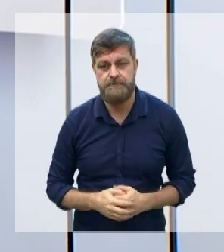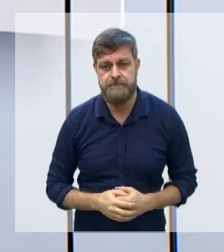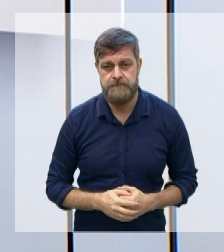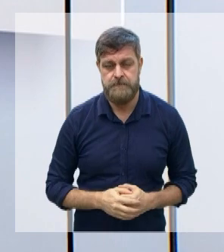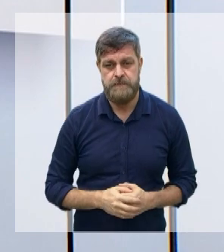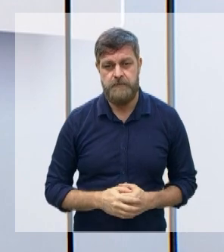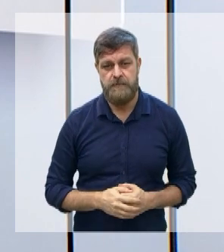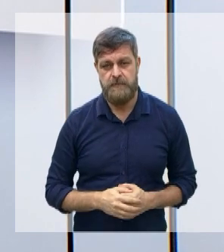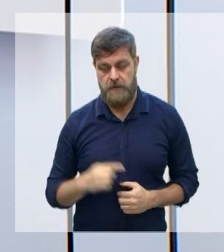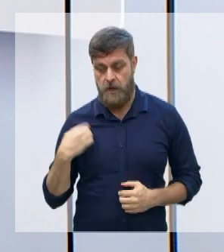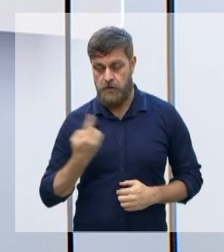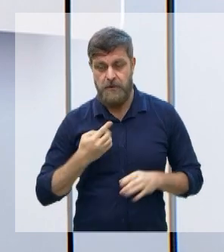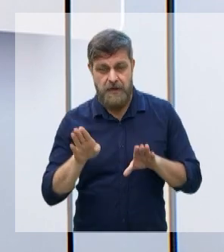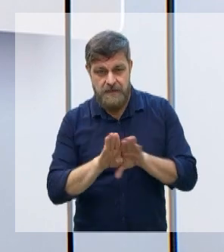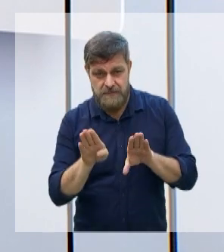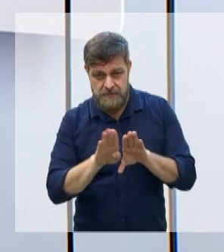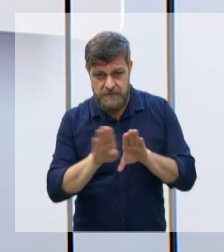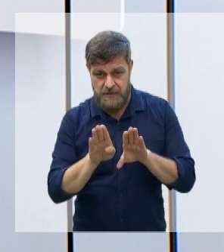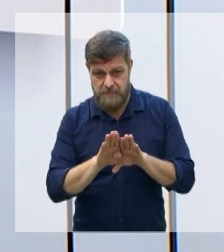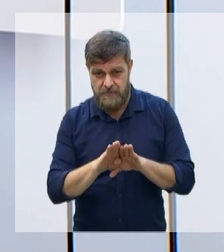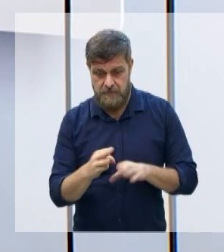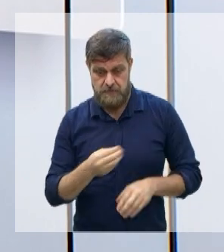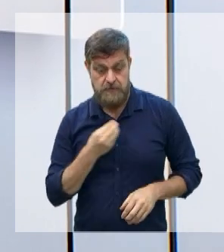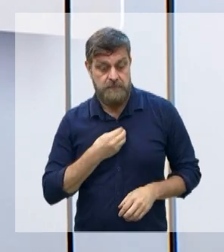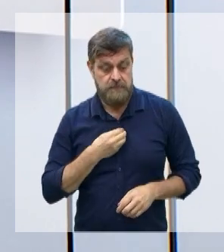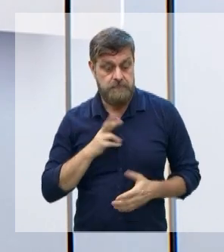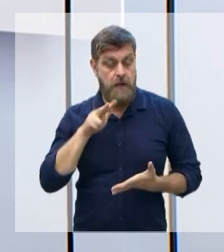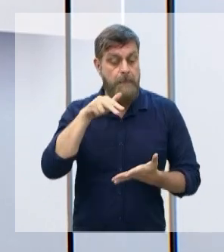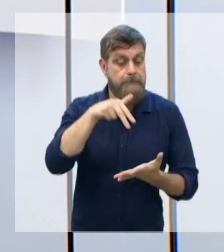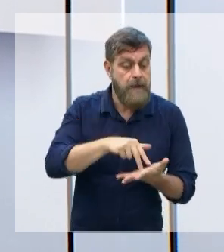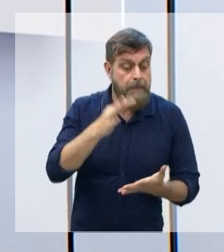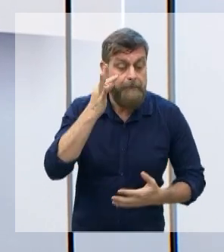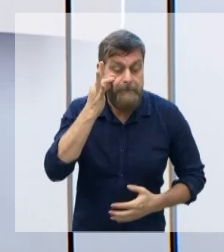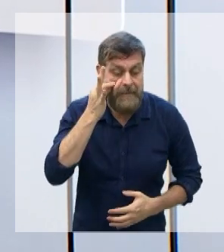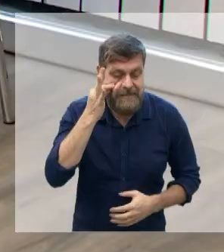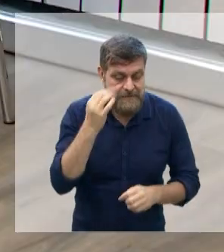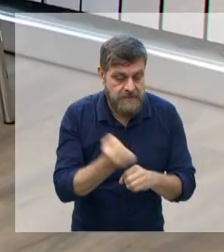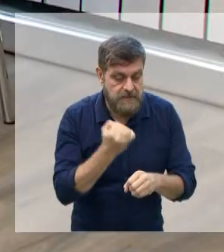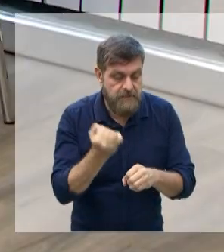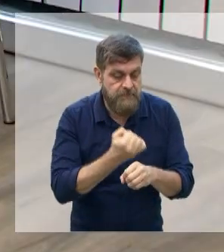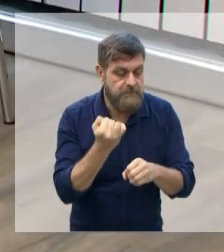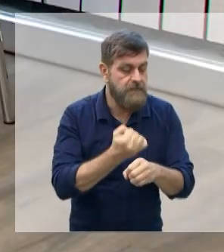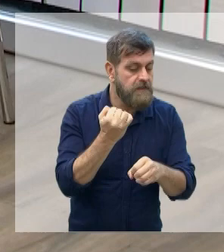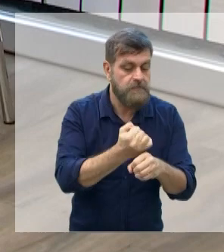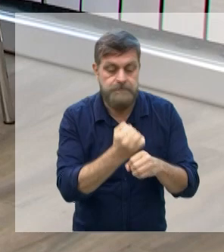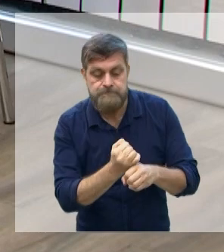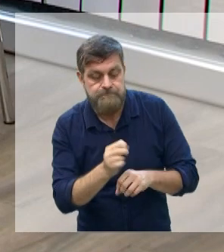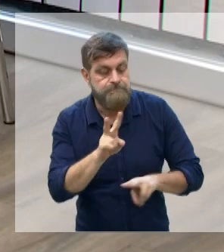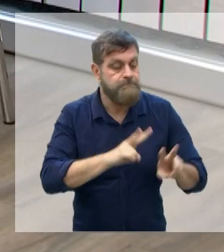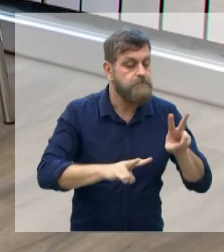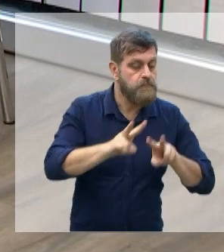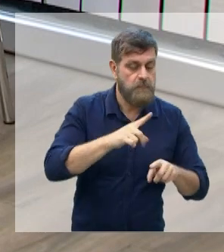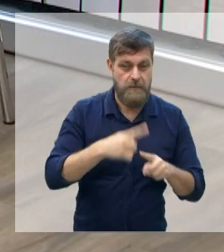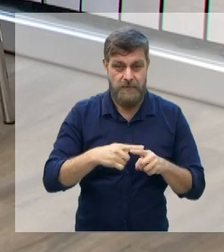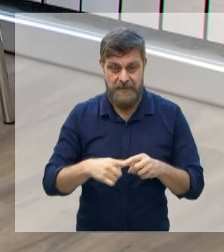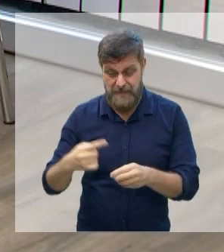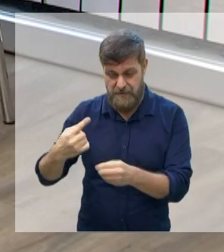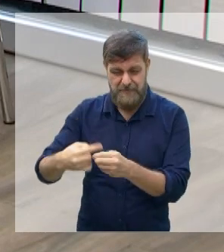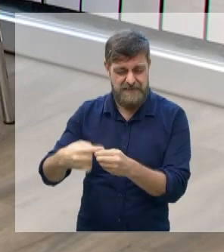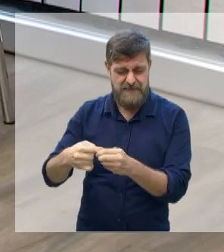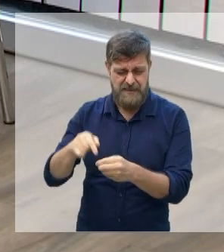nós também acompanhamos as obras no local das obras porque nós tivemos a infelicidade uma